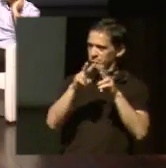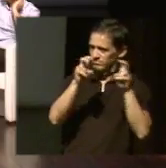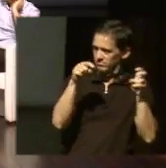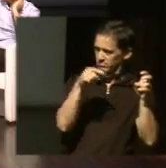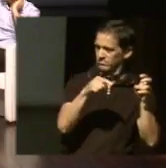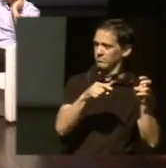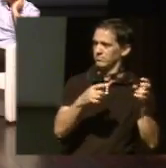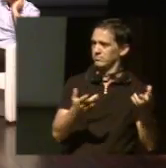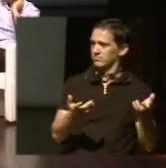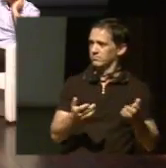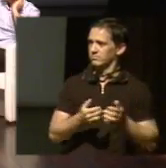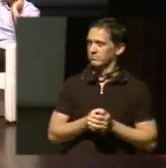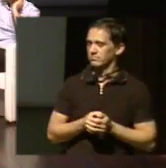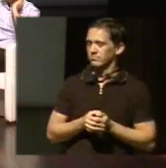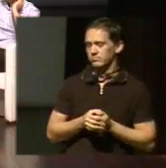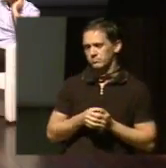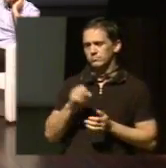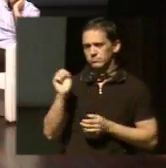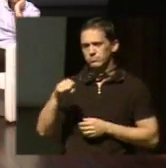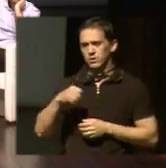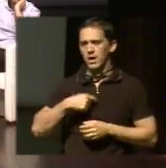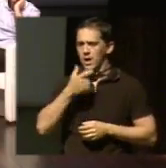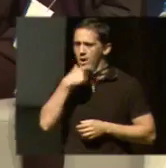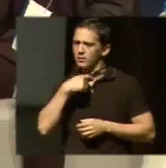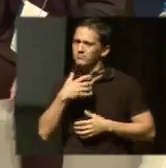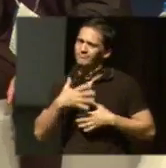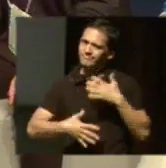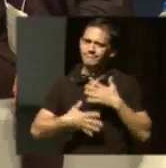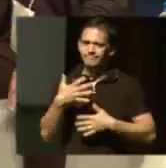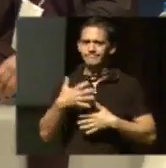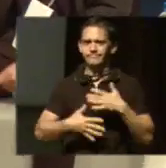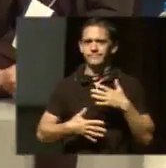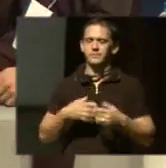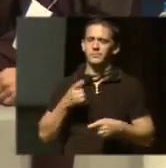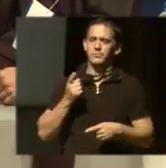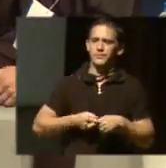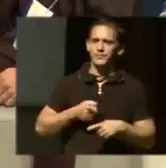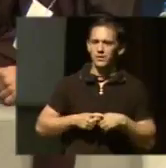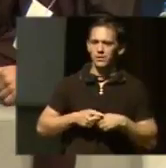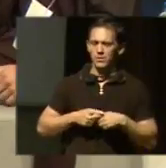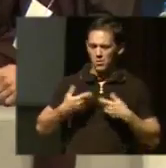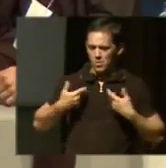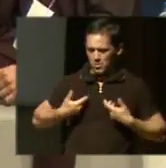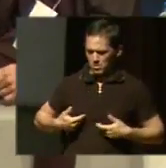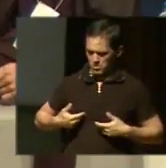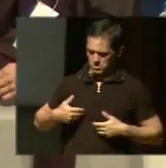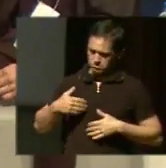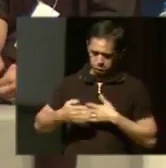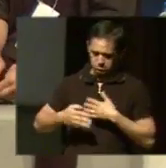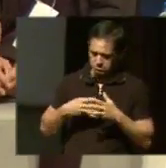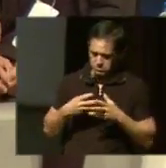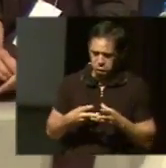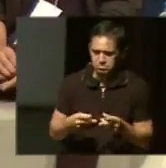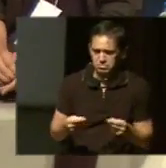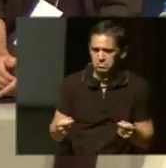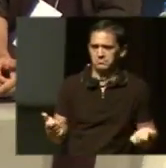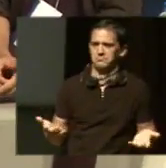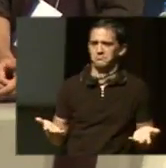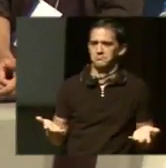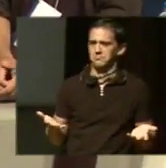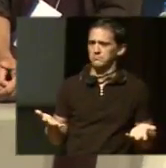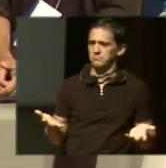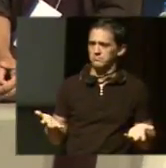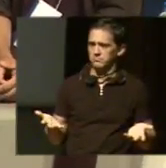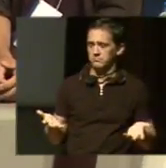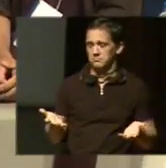Sim, eu acho que realmente atrapalha, porque digamos que um corpo não dura para sempre. E